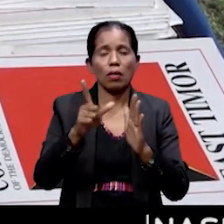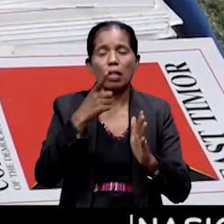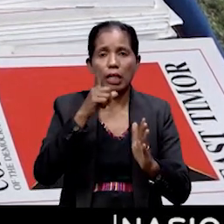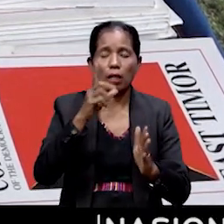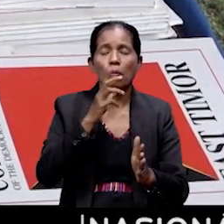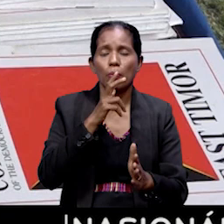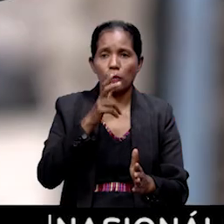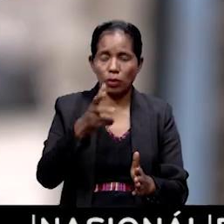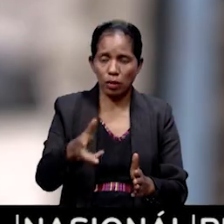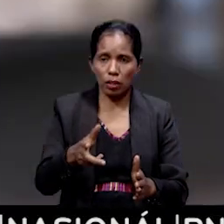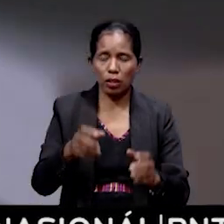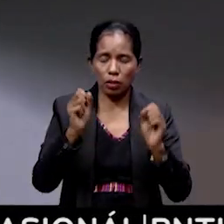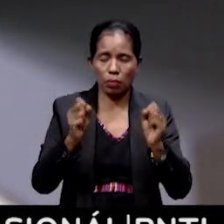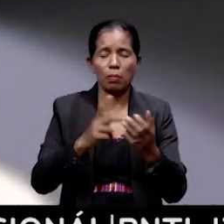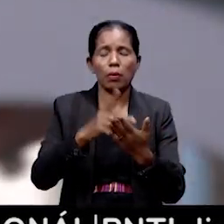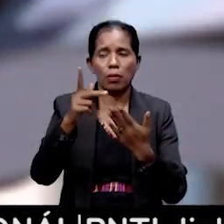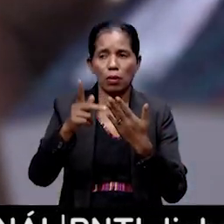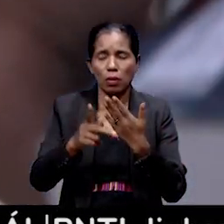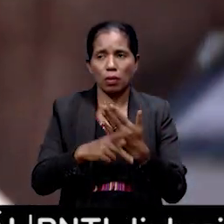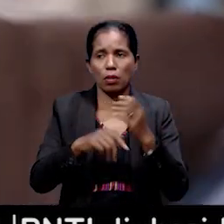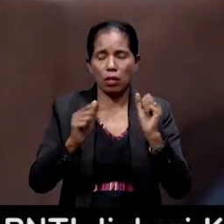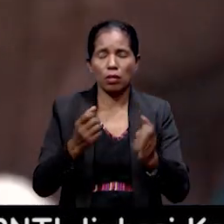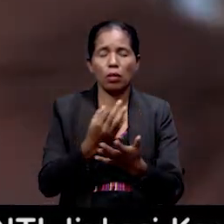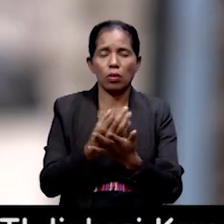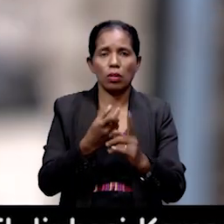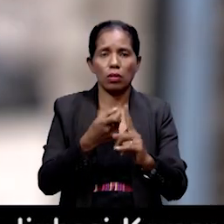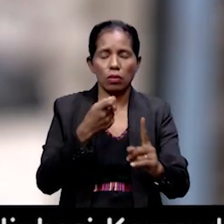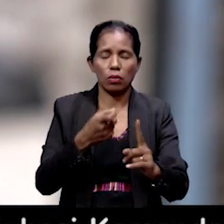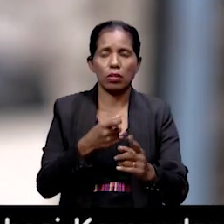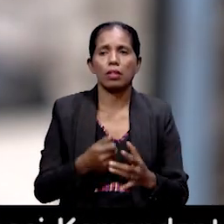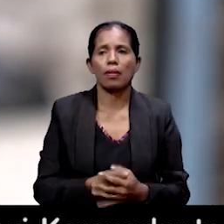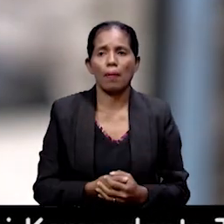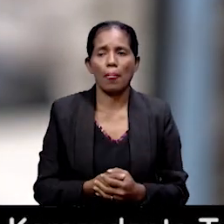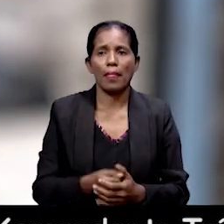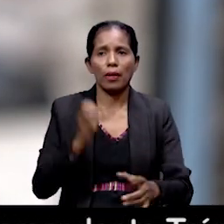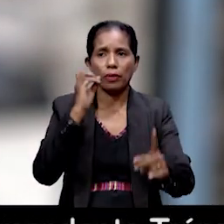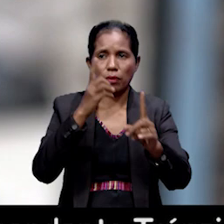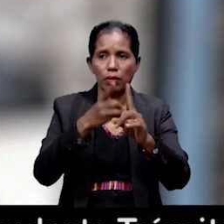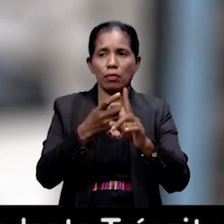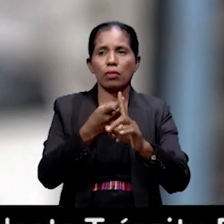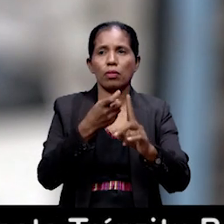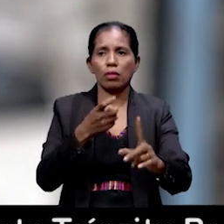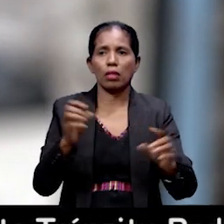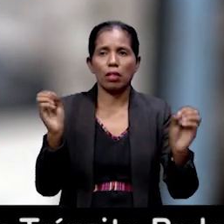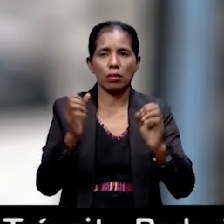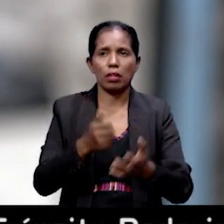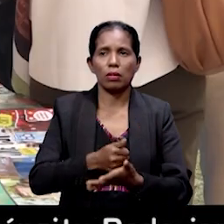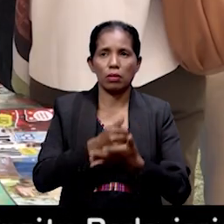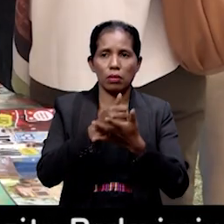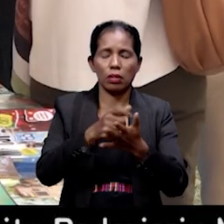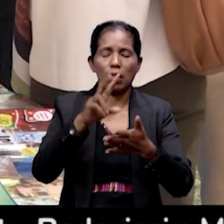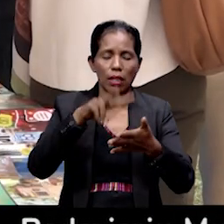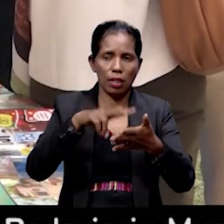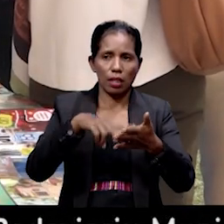dar programação gratuita parcialmente fundo susi Fundação Oriente. Objetivo se feira nemos laos facilita date a tu ler